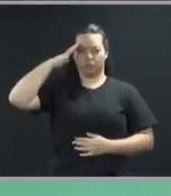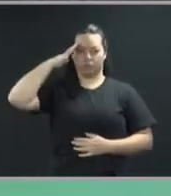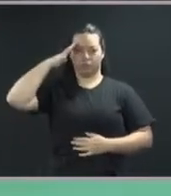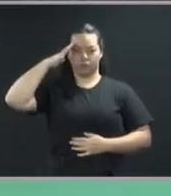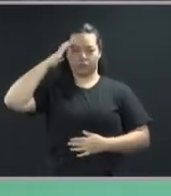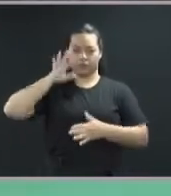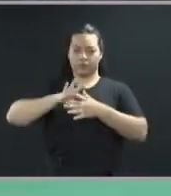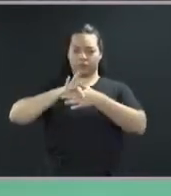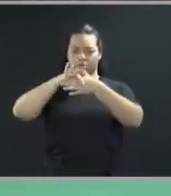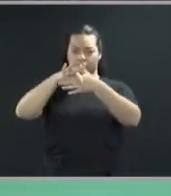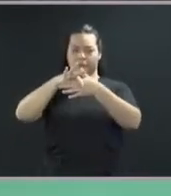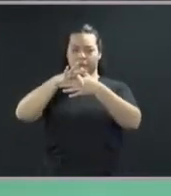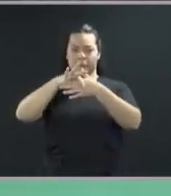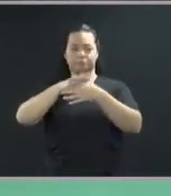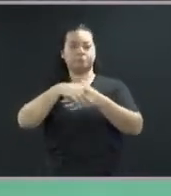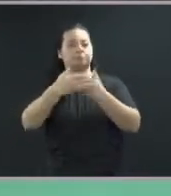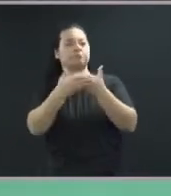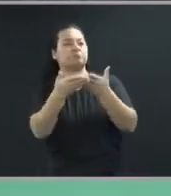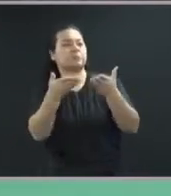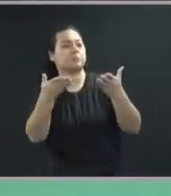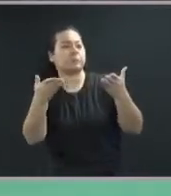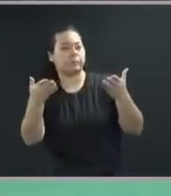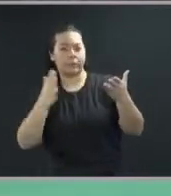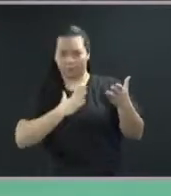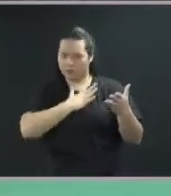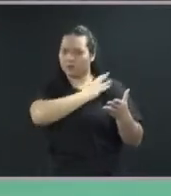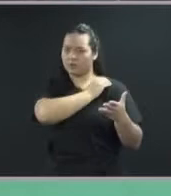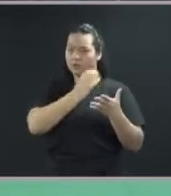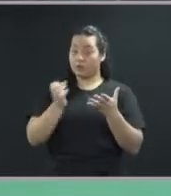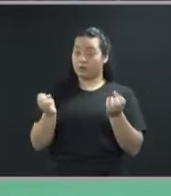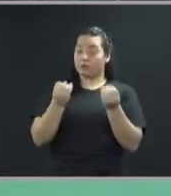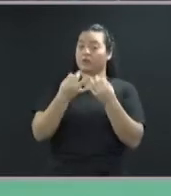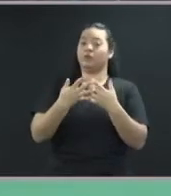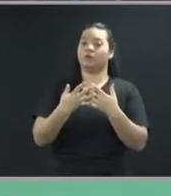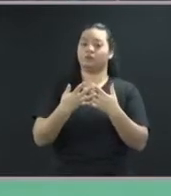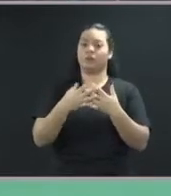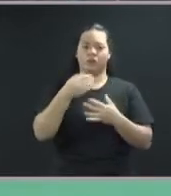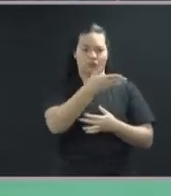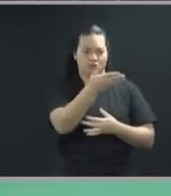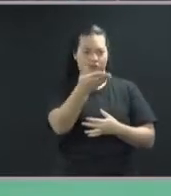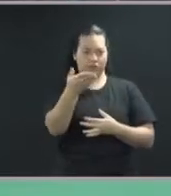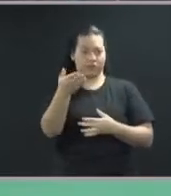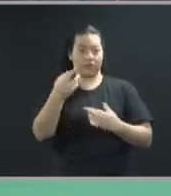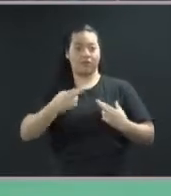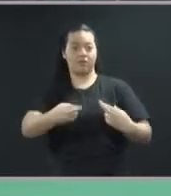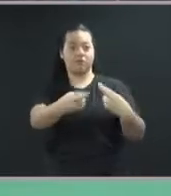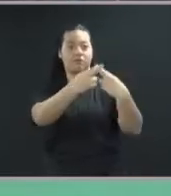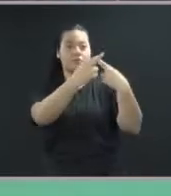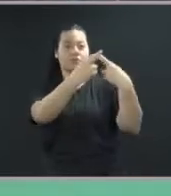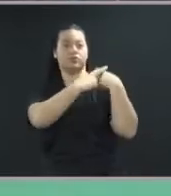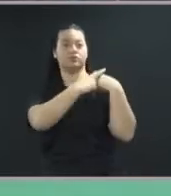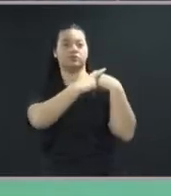representantes das Forças Armadas da Federação,